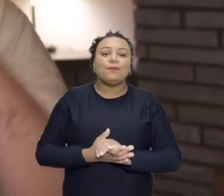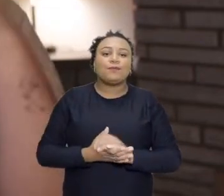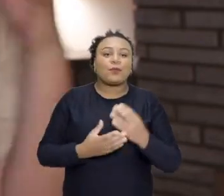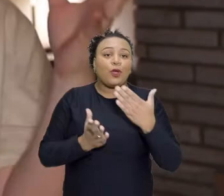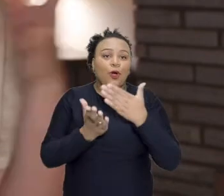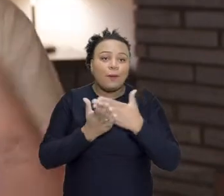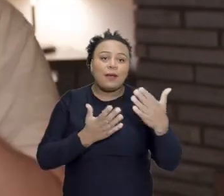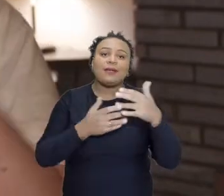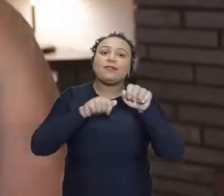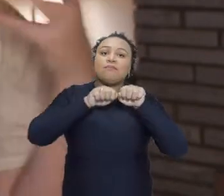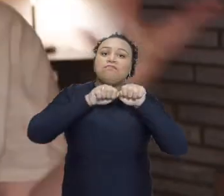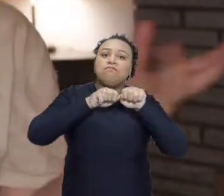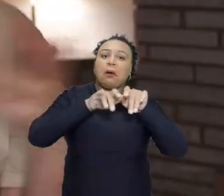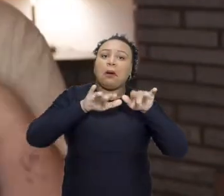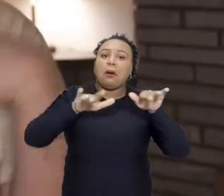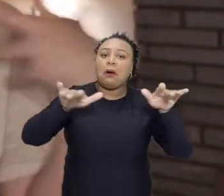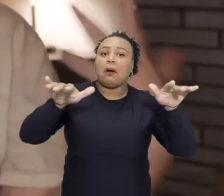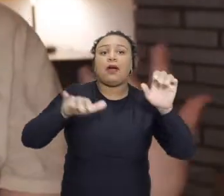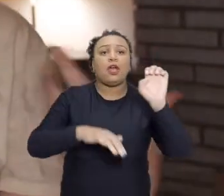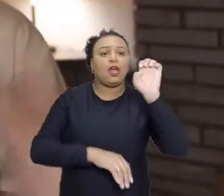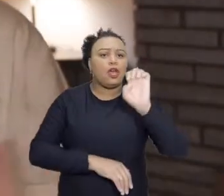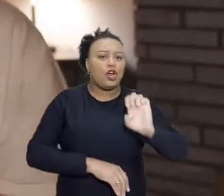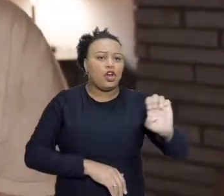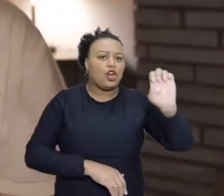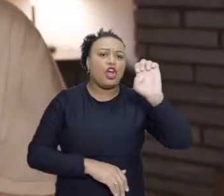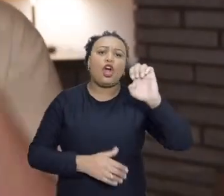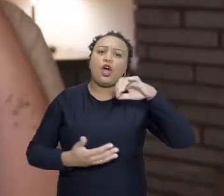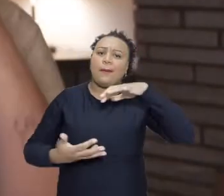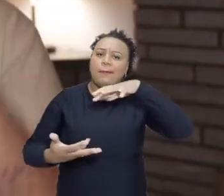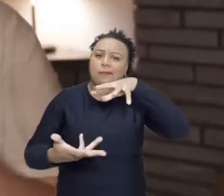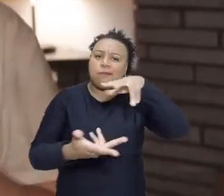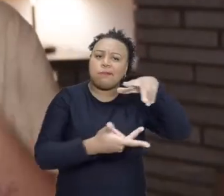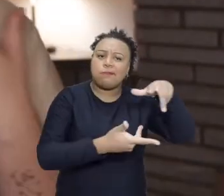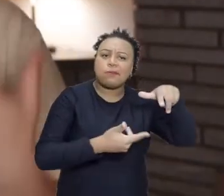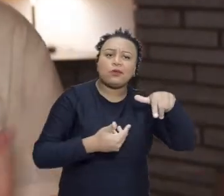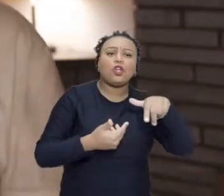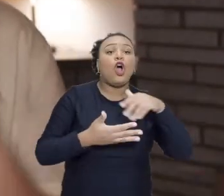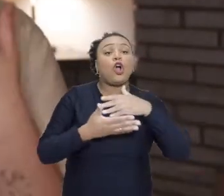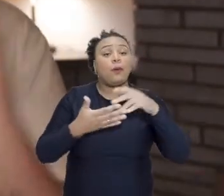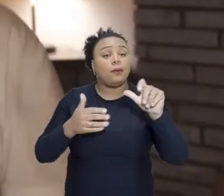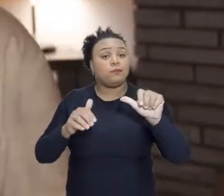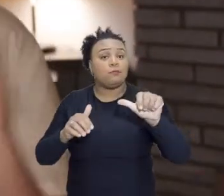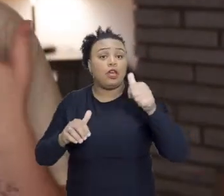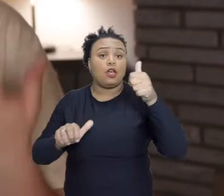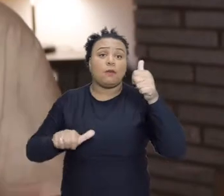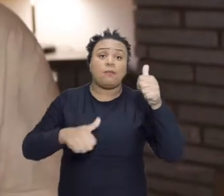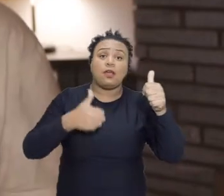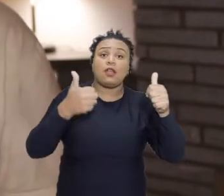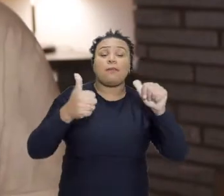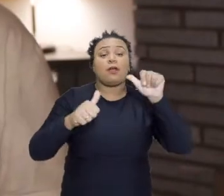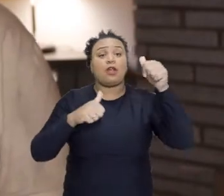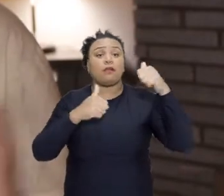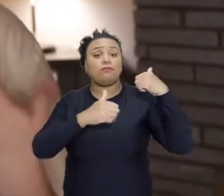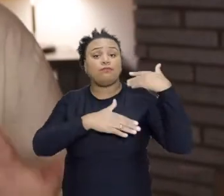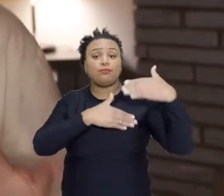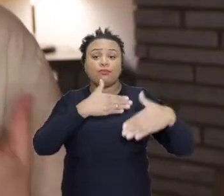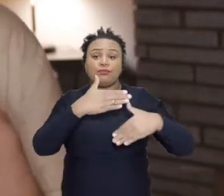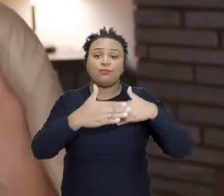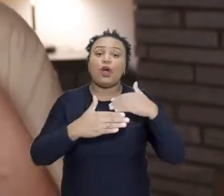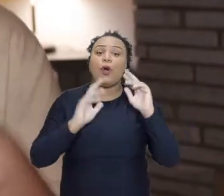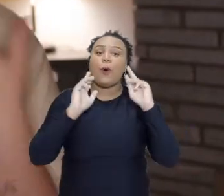começa a se espalhar por toda a Europa, por todo o mundo, vai se aprimorando de acordo com a evolução do ser